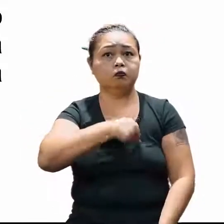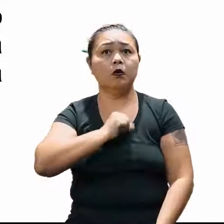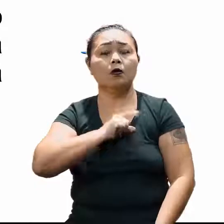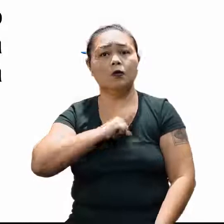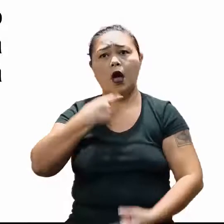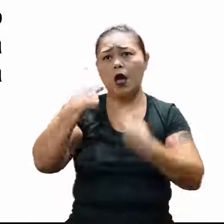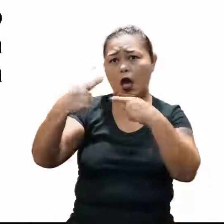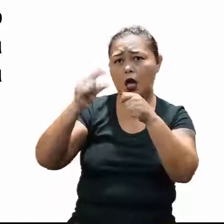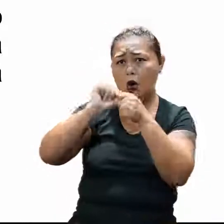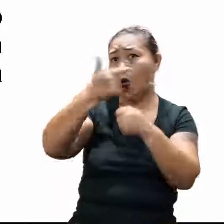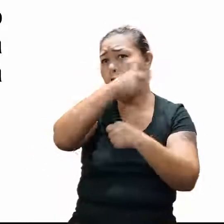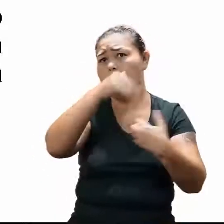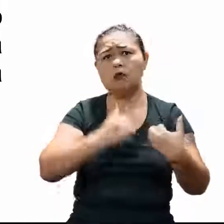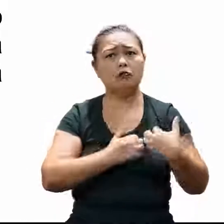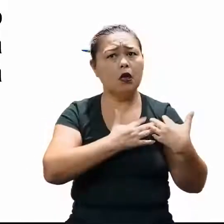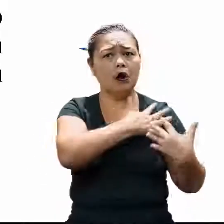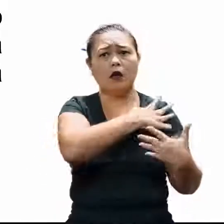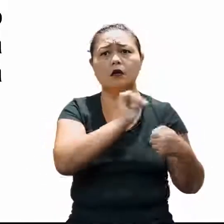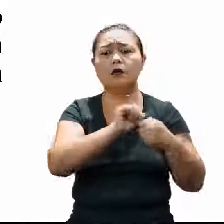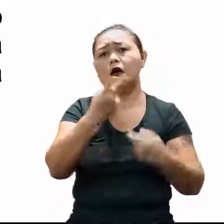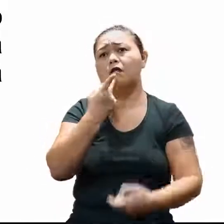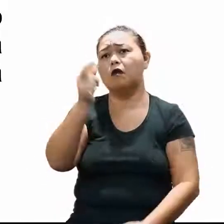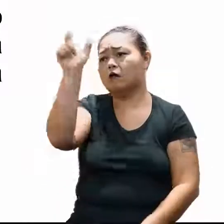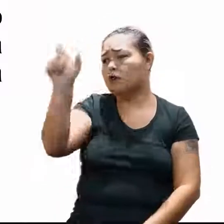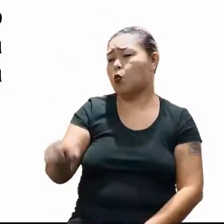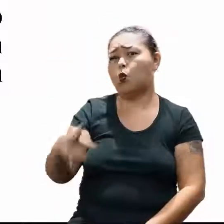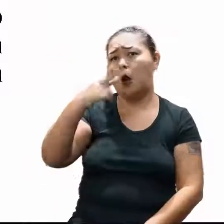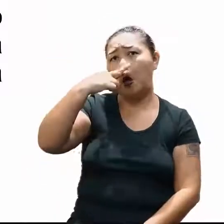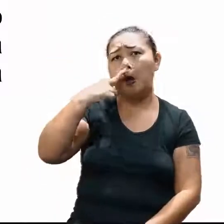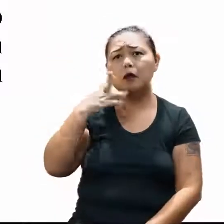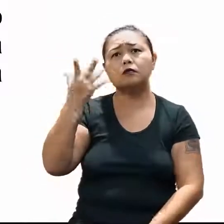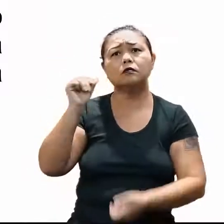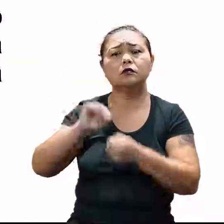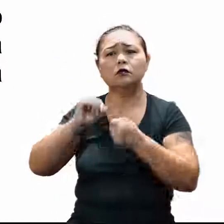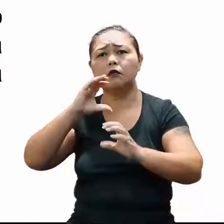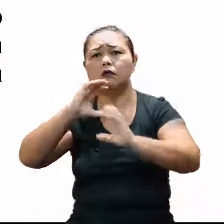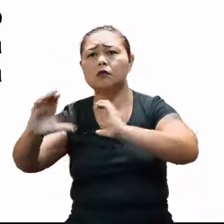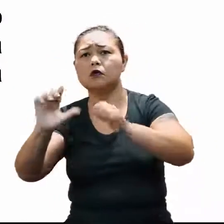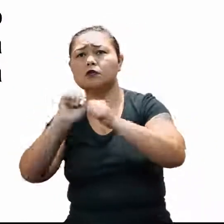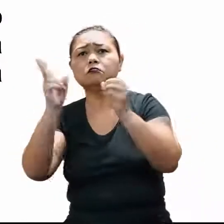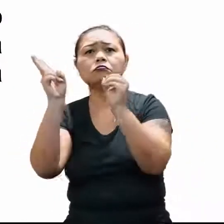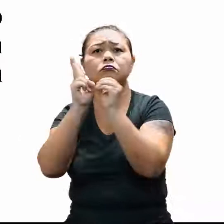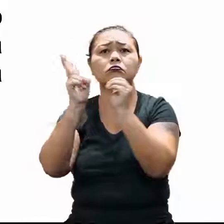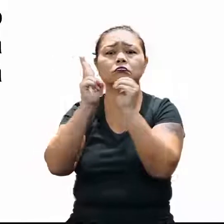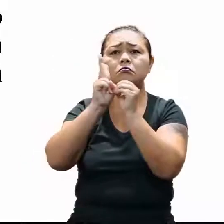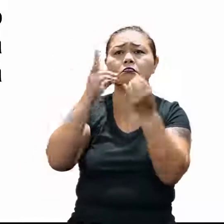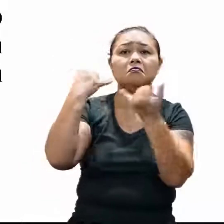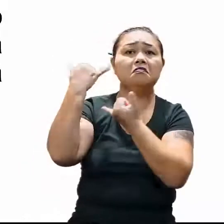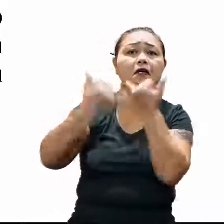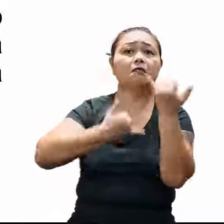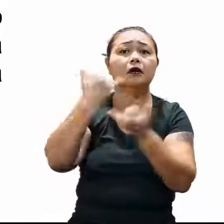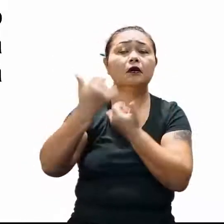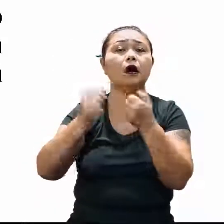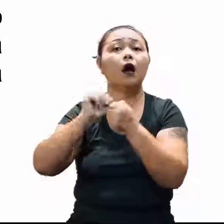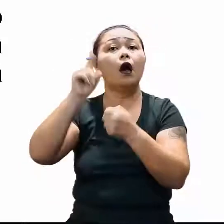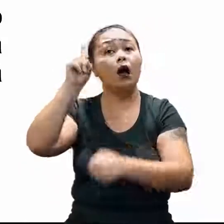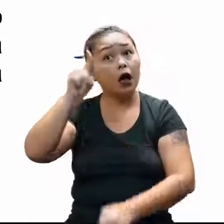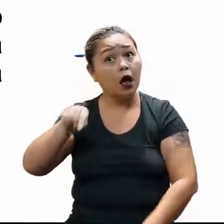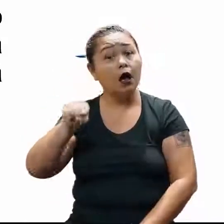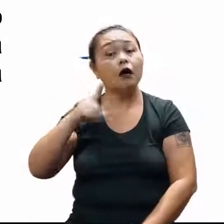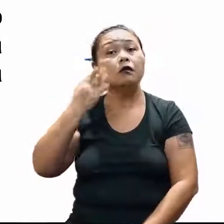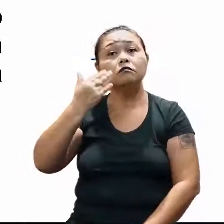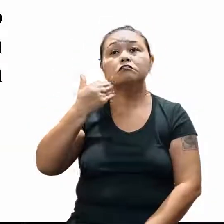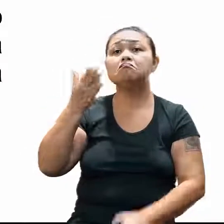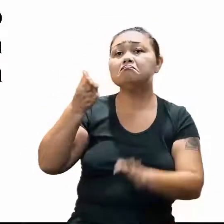Rondon, juntamente com outros militares, que vão dizer que Rondon estava colocando comunicação para os índios brincarem, foi